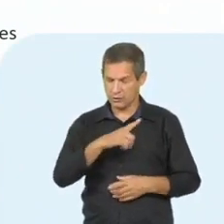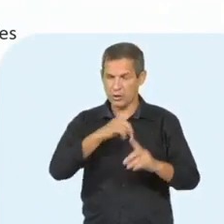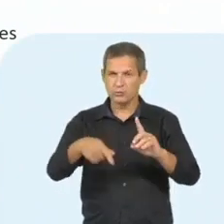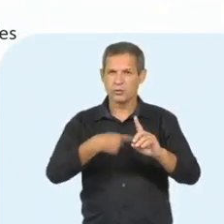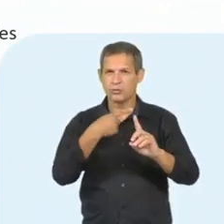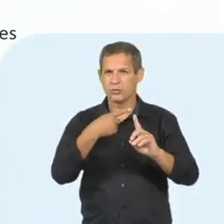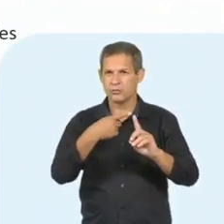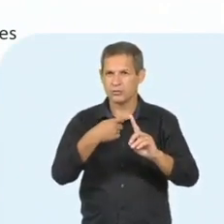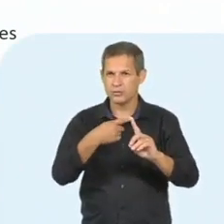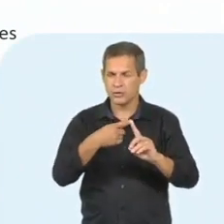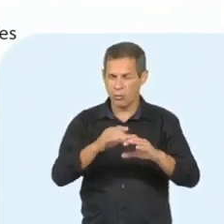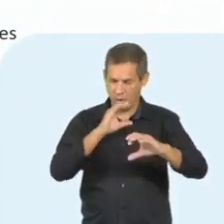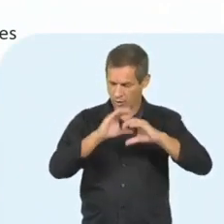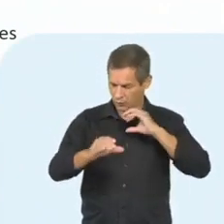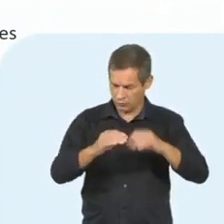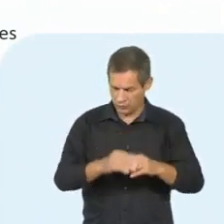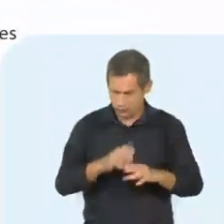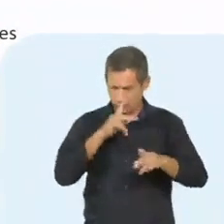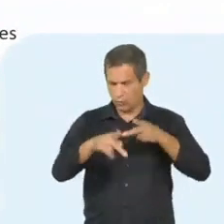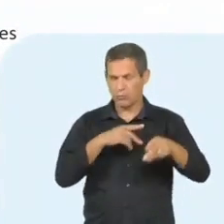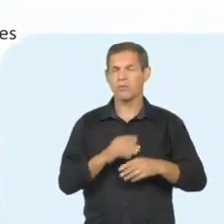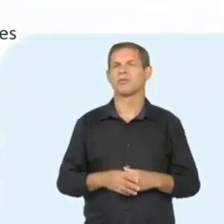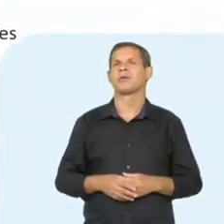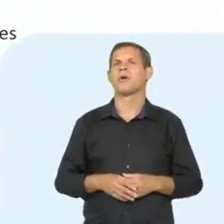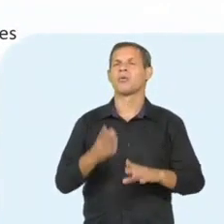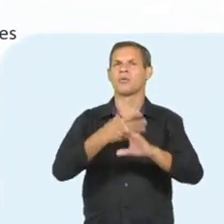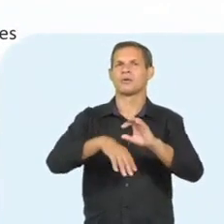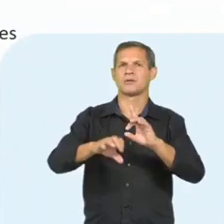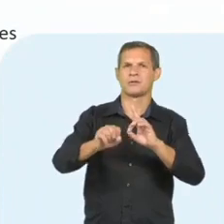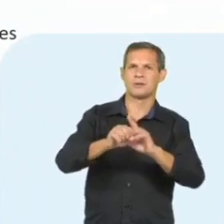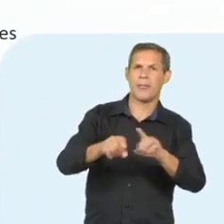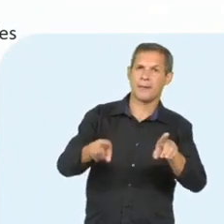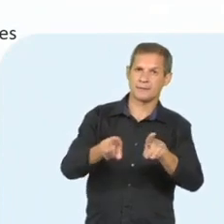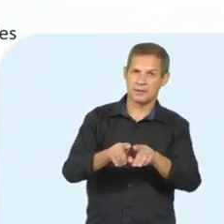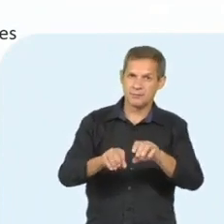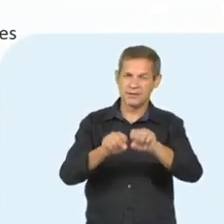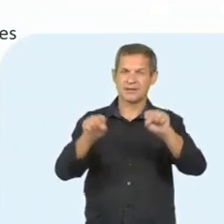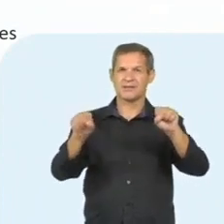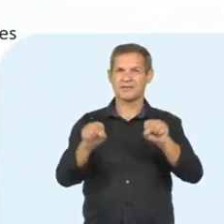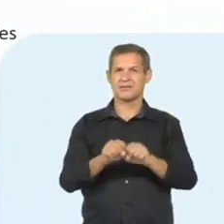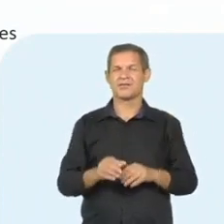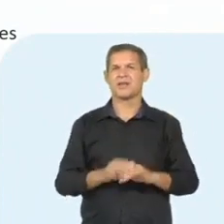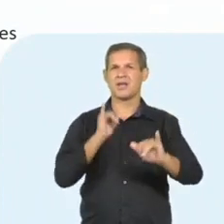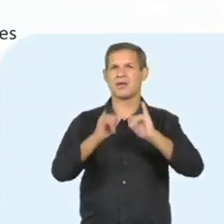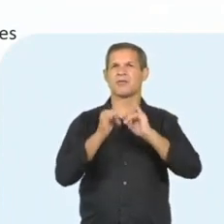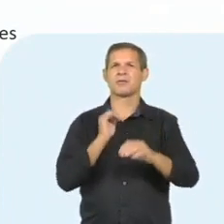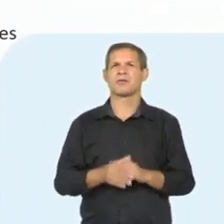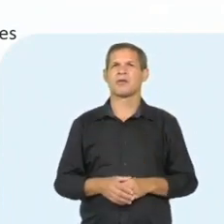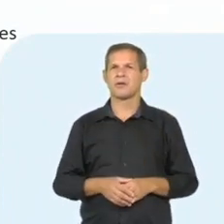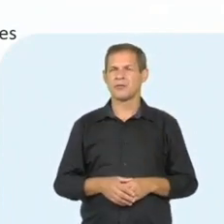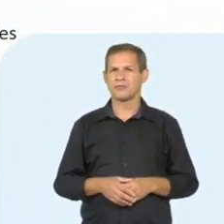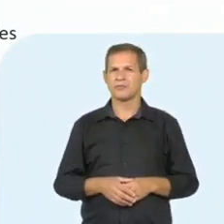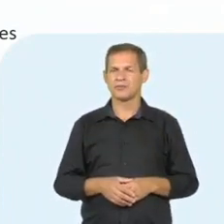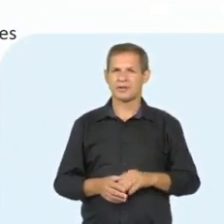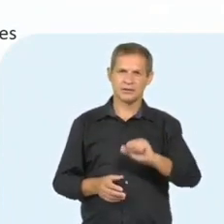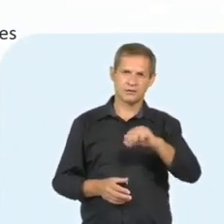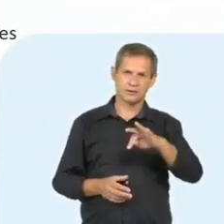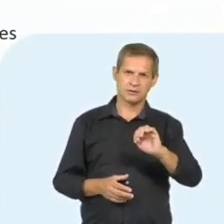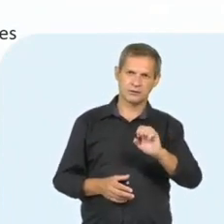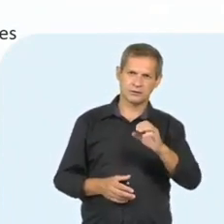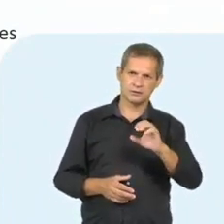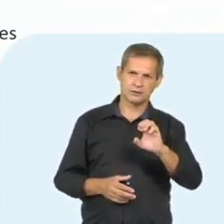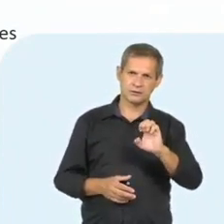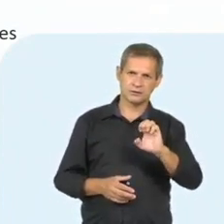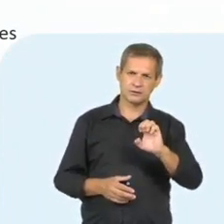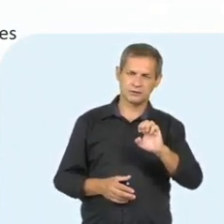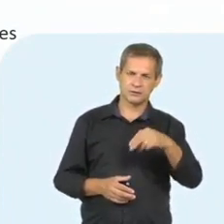a comunicação com a população, né, com a sociedade. Sistema de Informação de Atenção Básica, o SIAB.